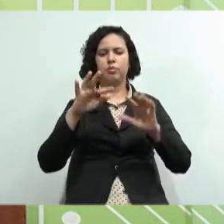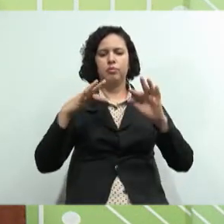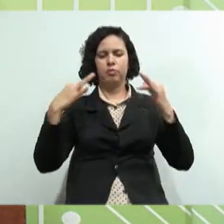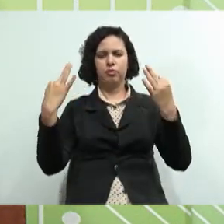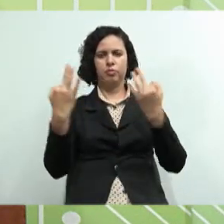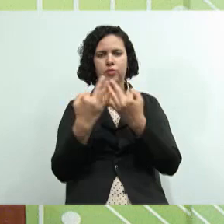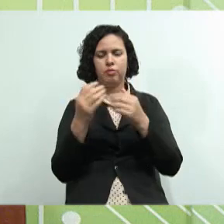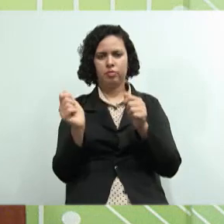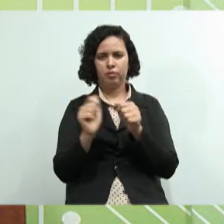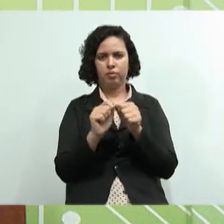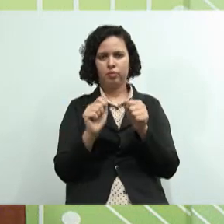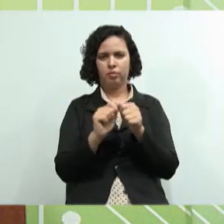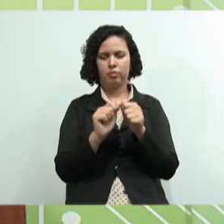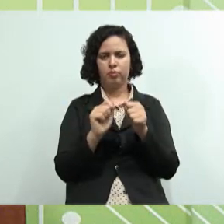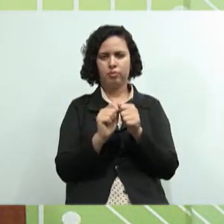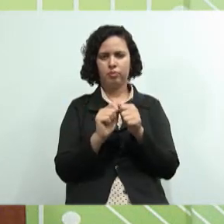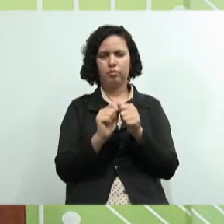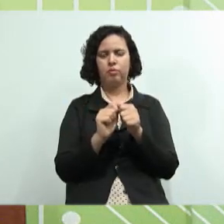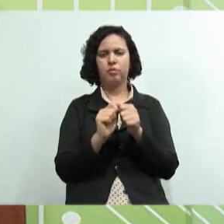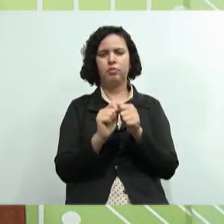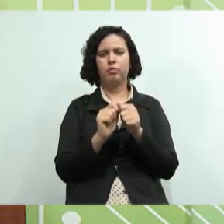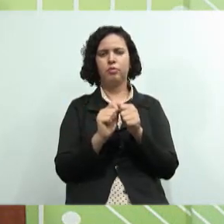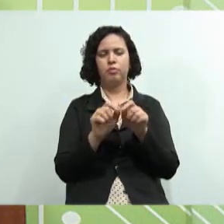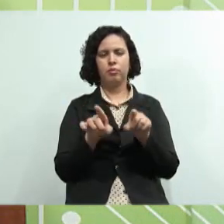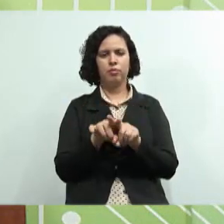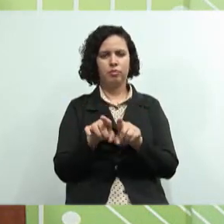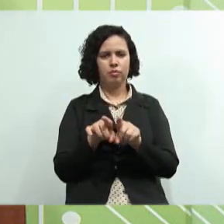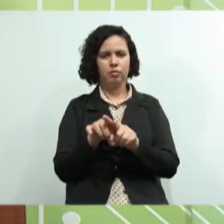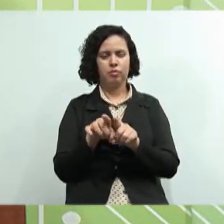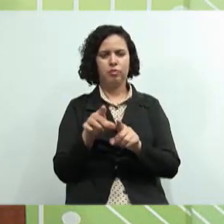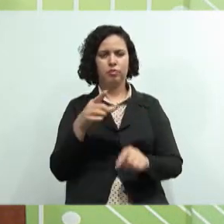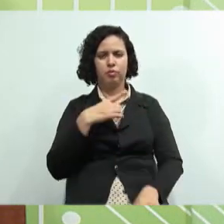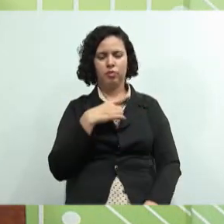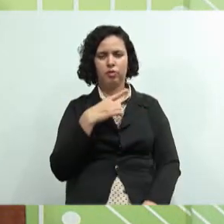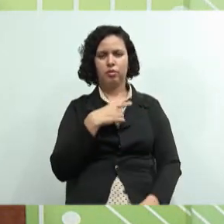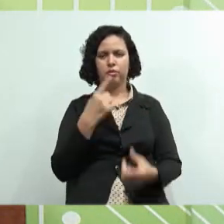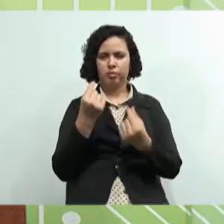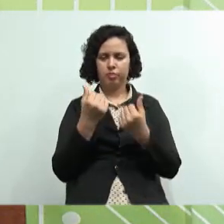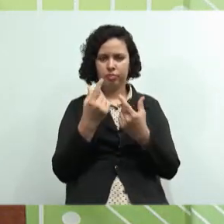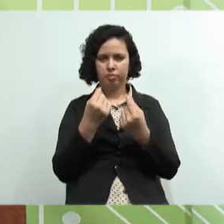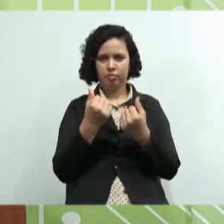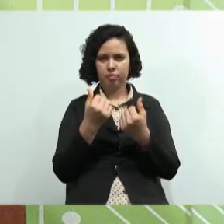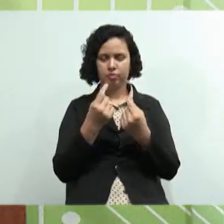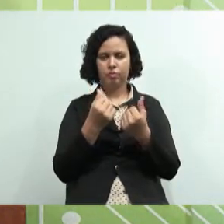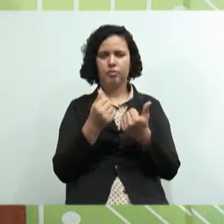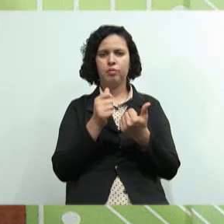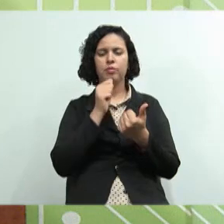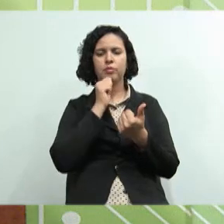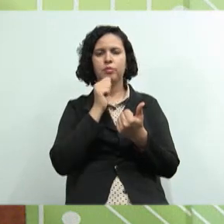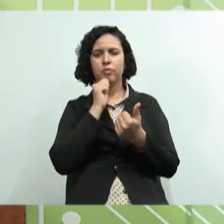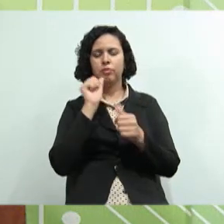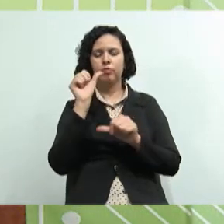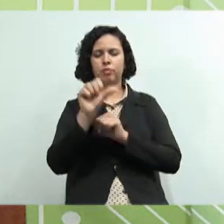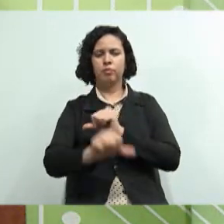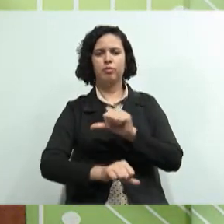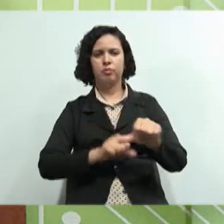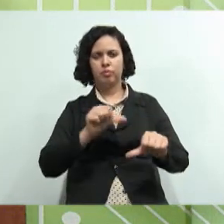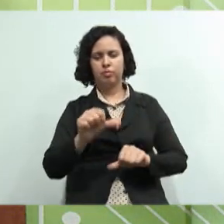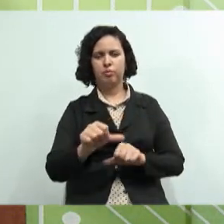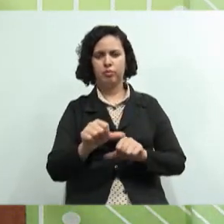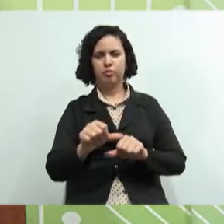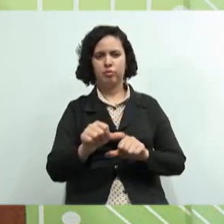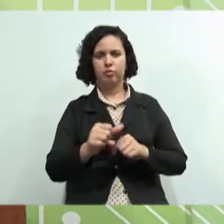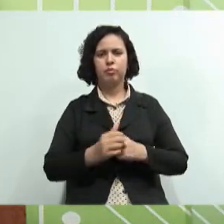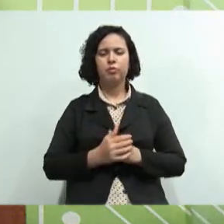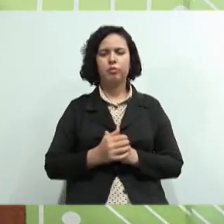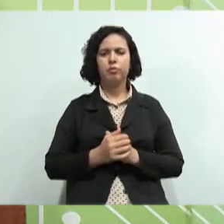produzir o alimento que vai para a mesa do brasileiro e manter esse alimento com preço razoável, sem grandes oscilações, sem grande